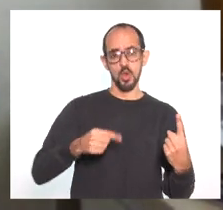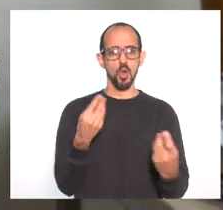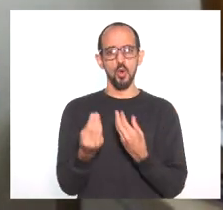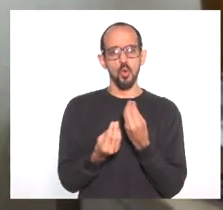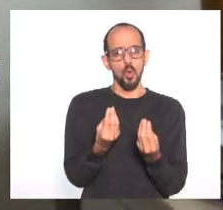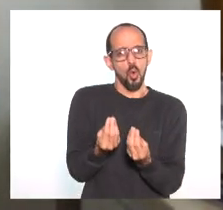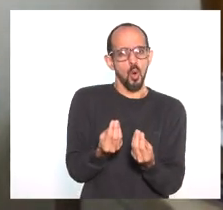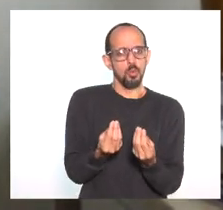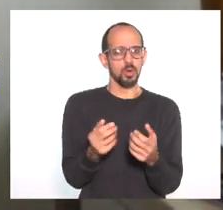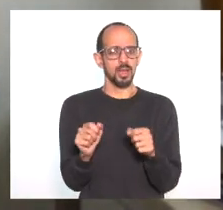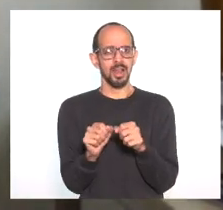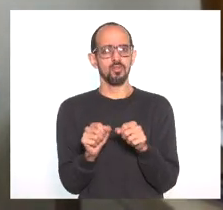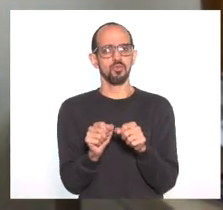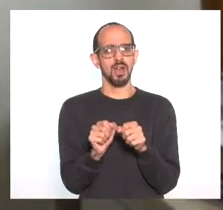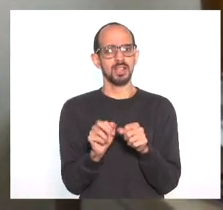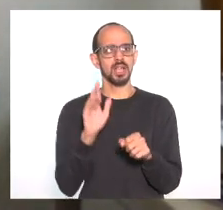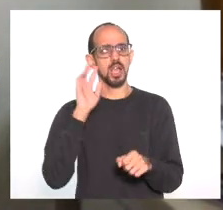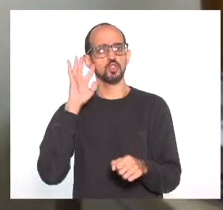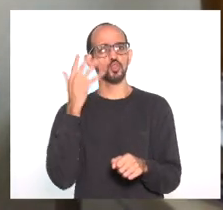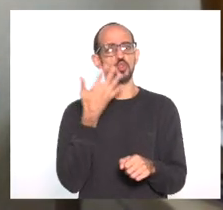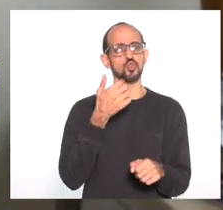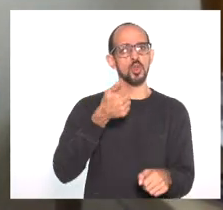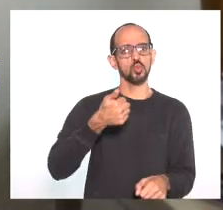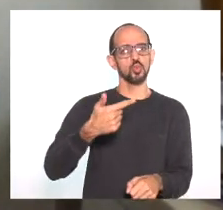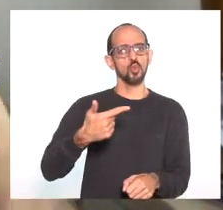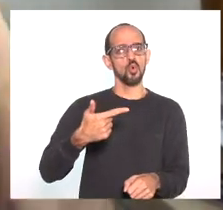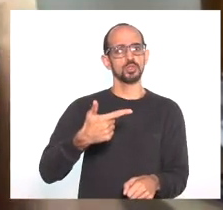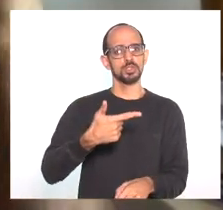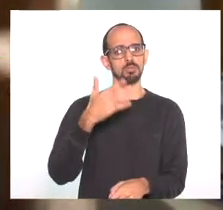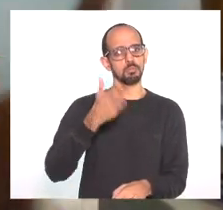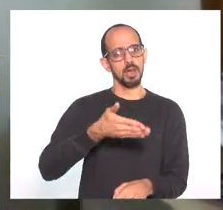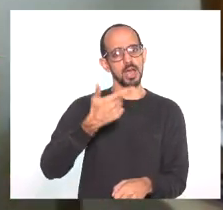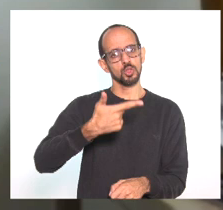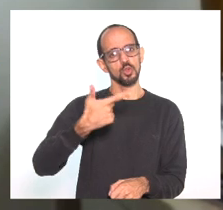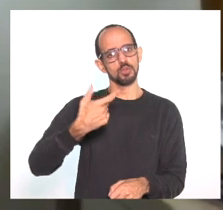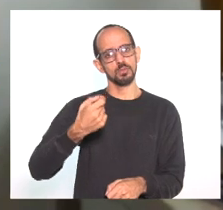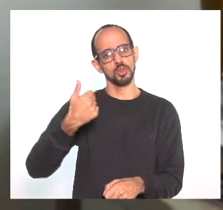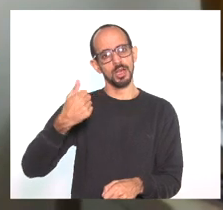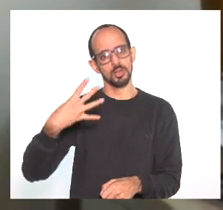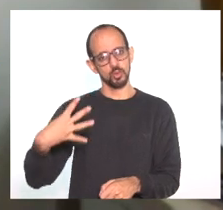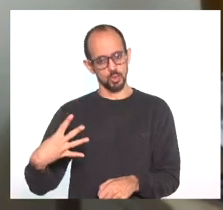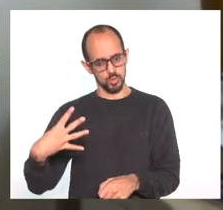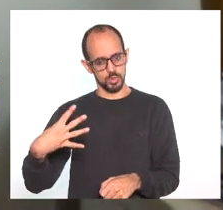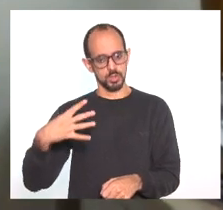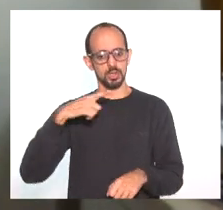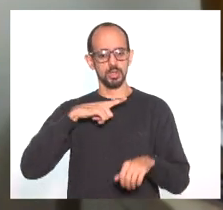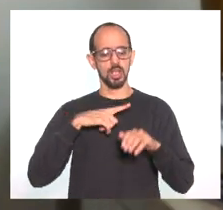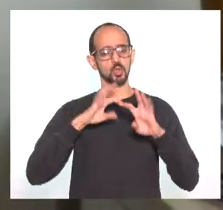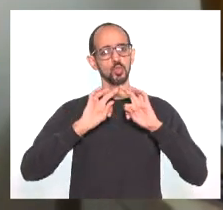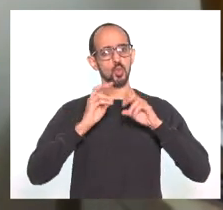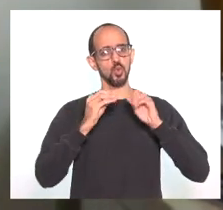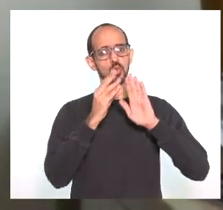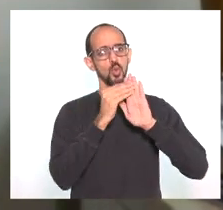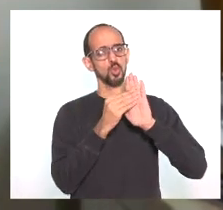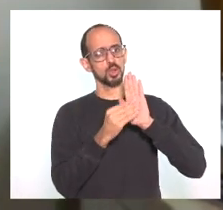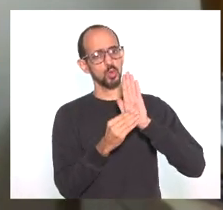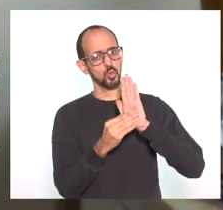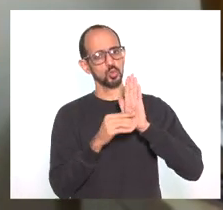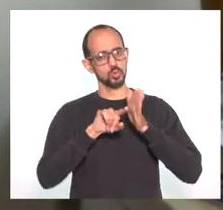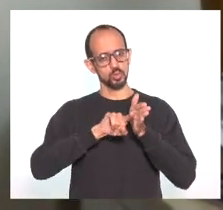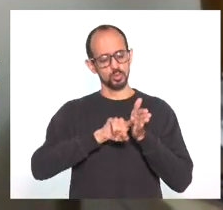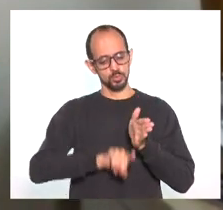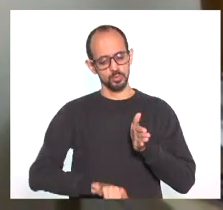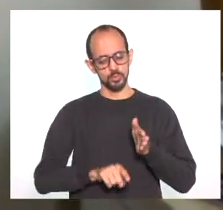a Resolução 12, de 2014, que tem todo o conteúdo dos abatimentos, e como ela